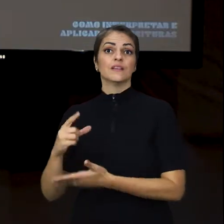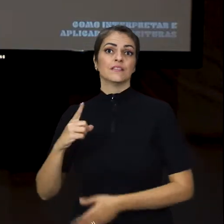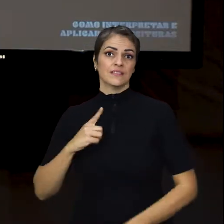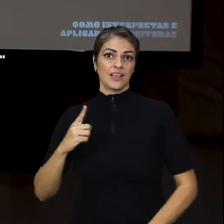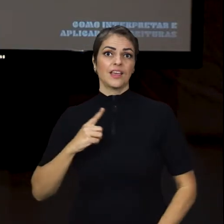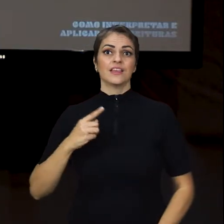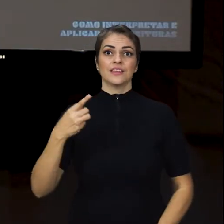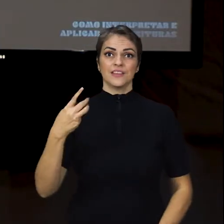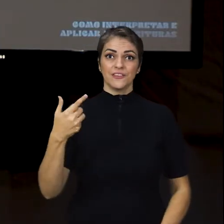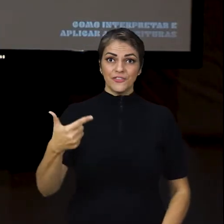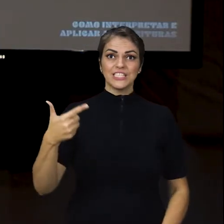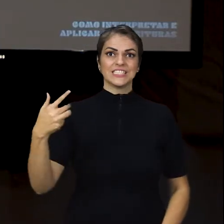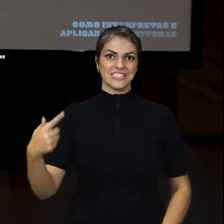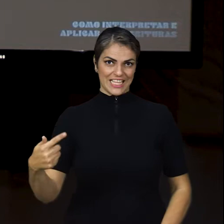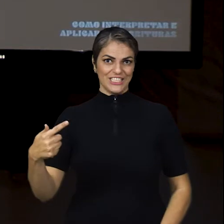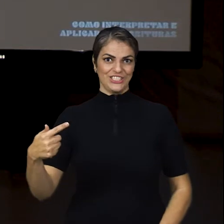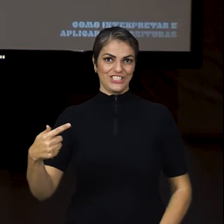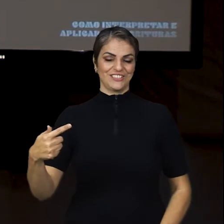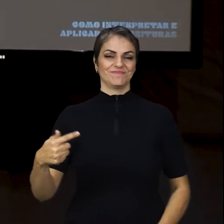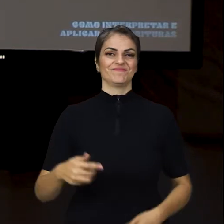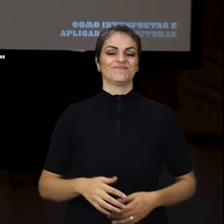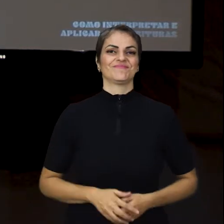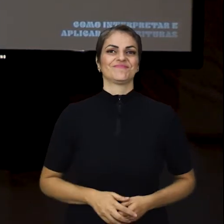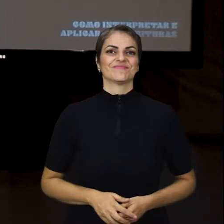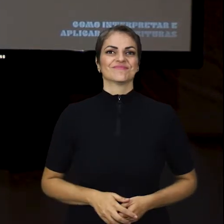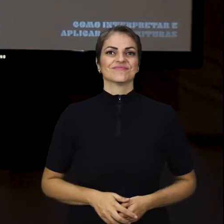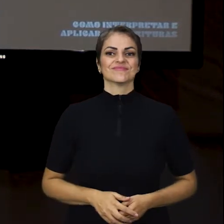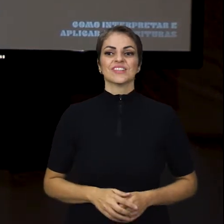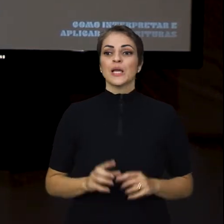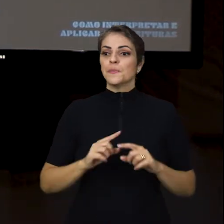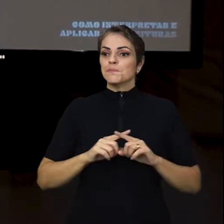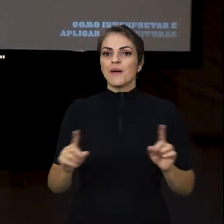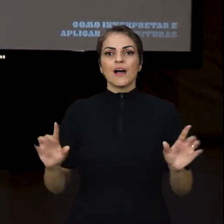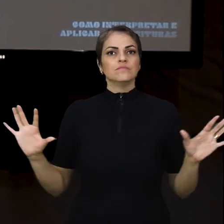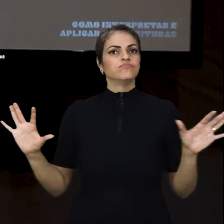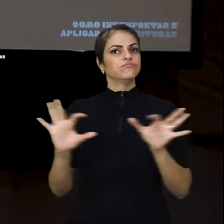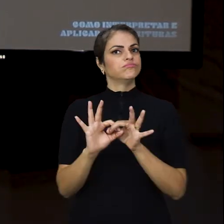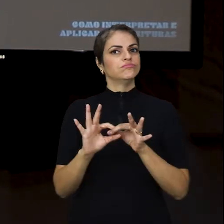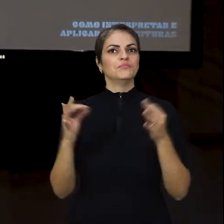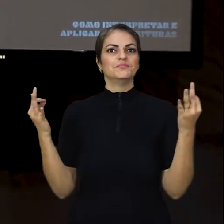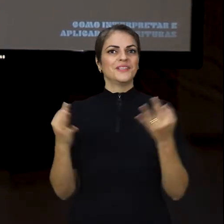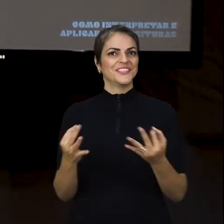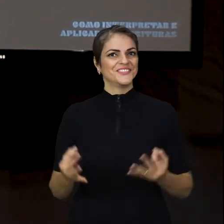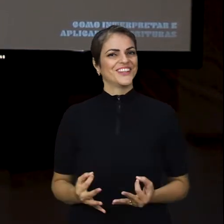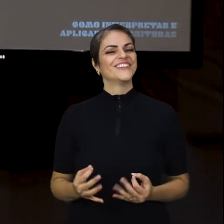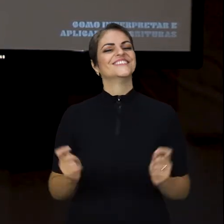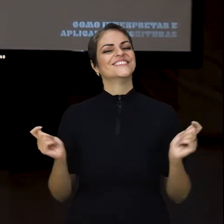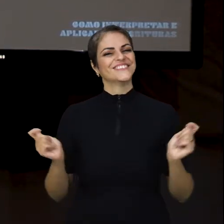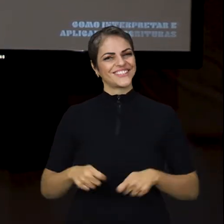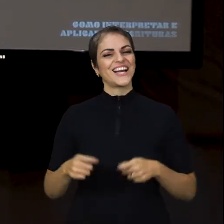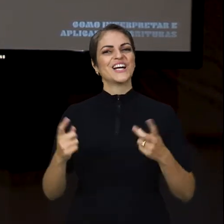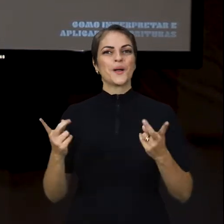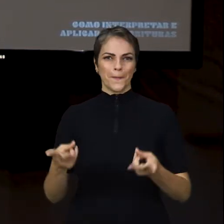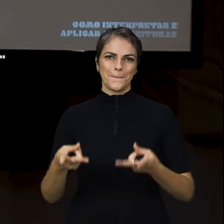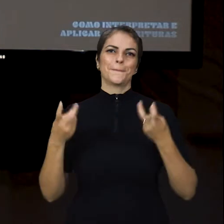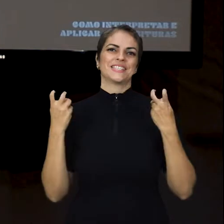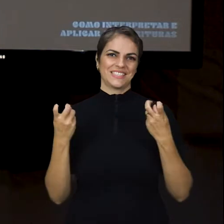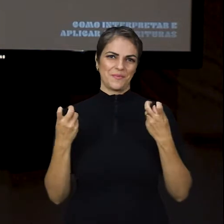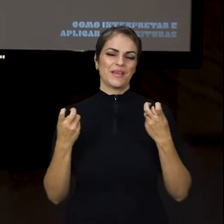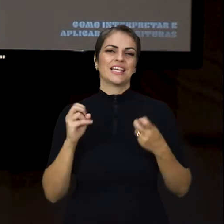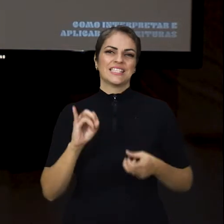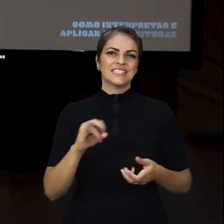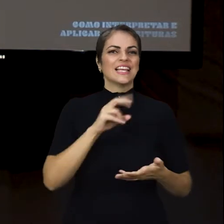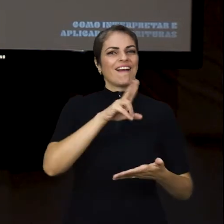temos 27. Mas essa unidade das Escrituras pode ser percebida quando a